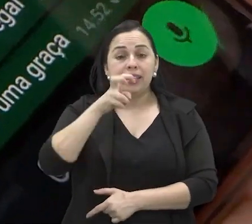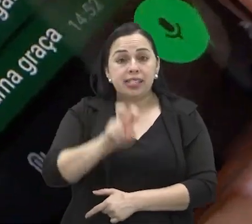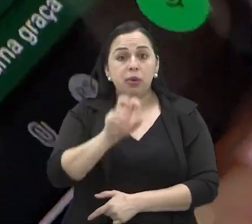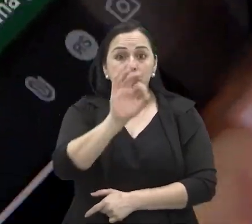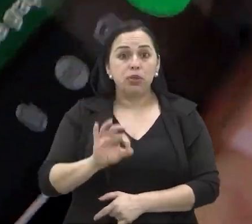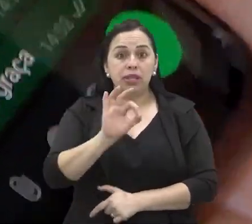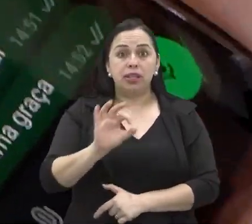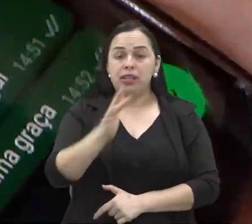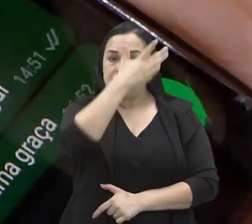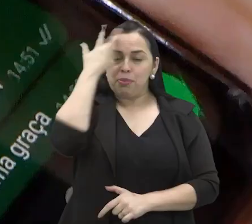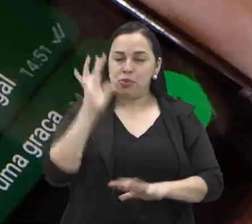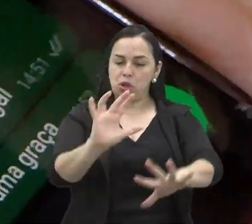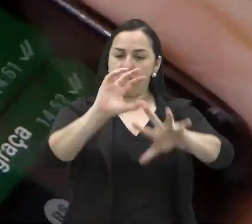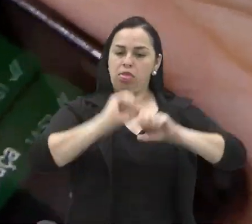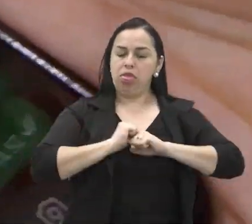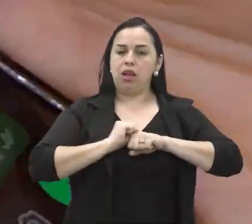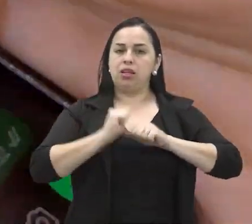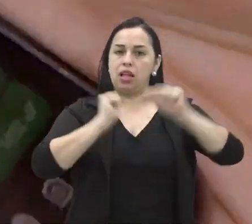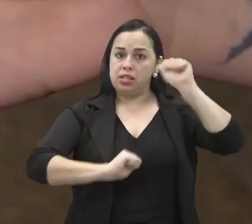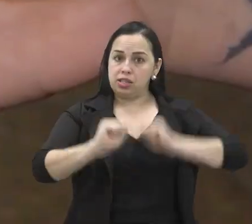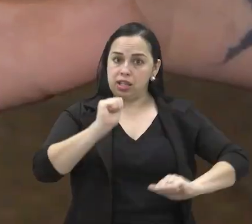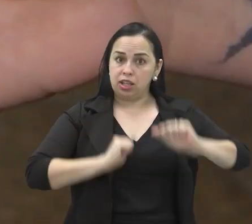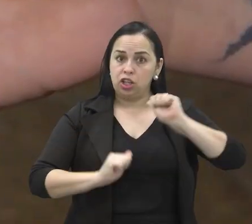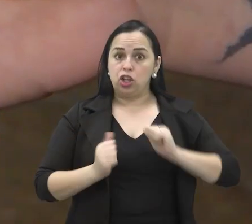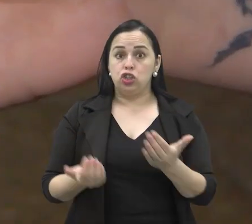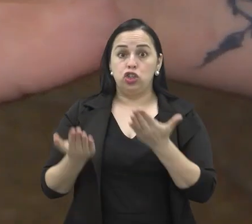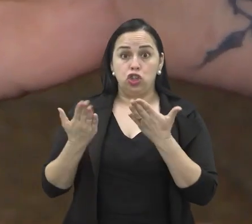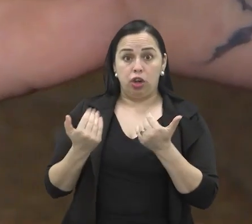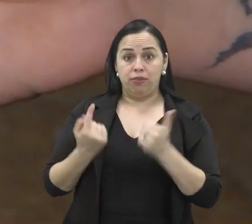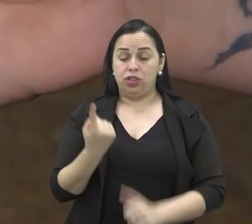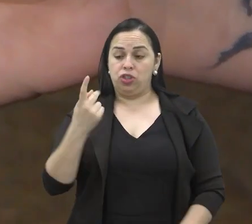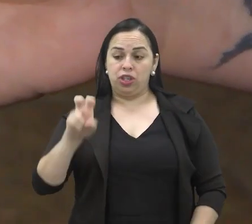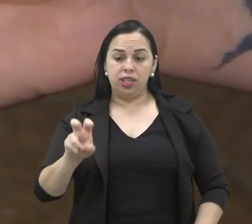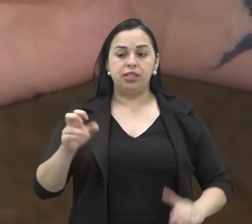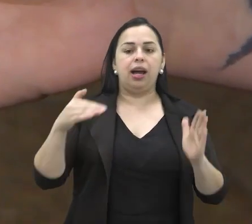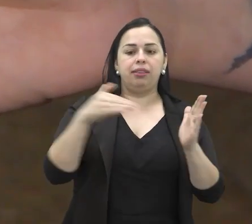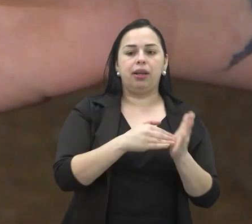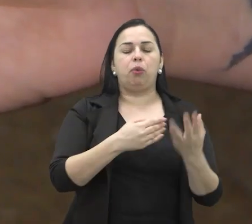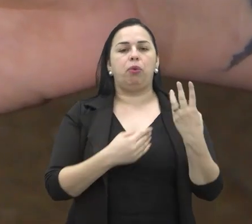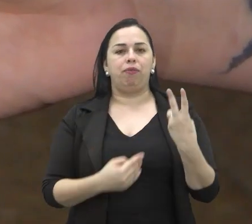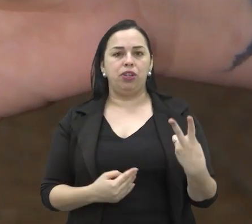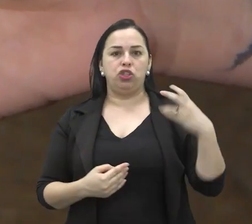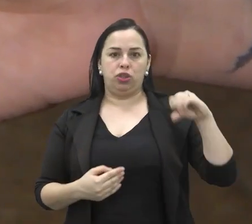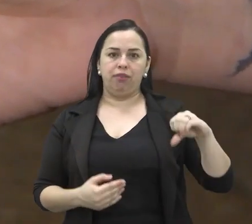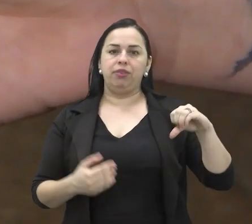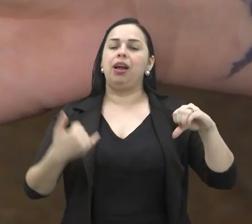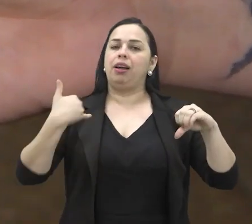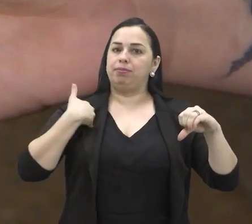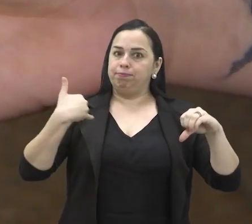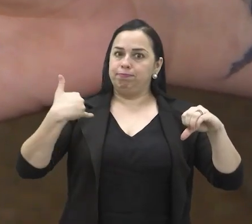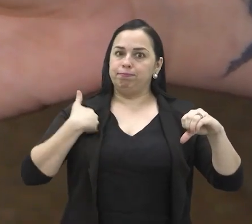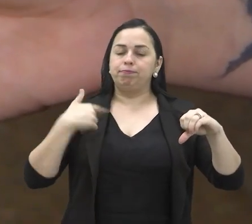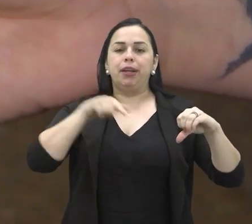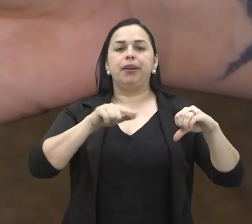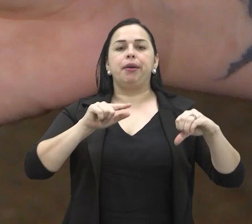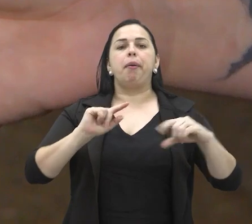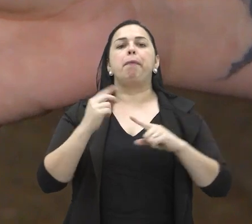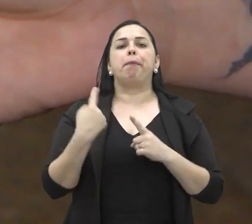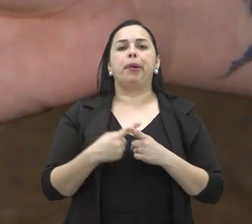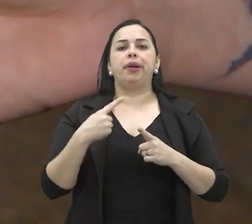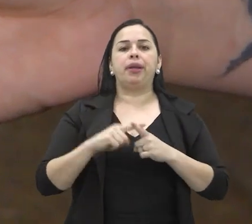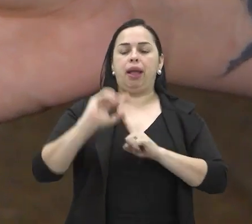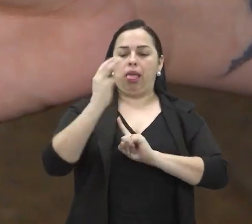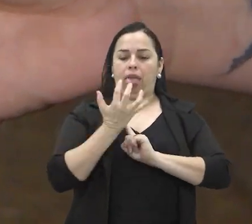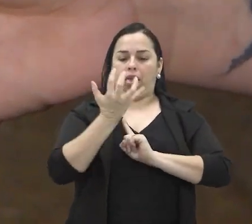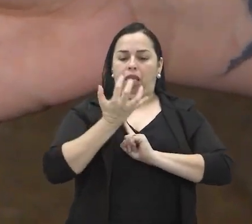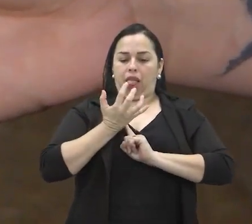dos casos de ansiedade em jovens de 15 a 29 anos estão diretamente relacionados ao